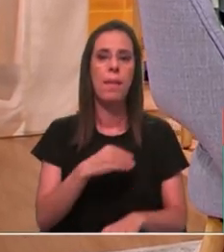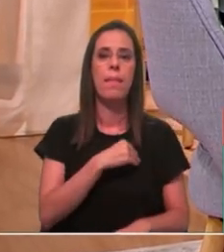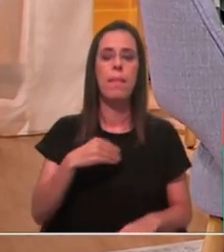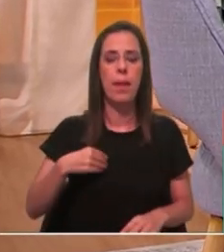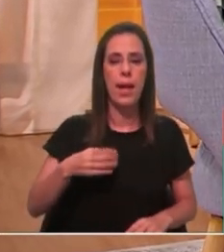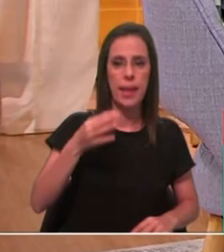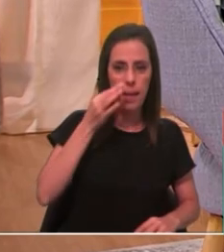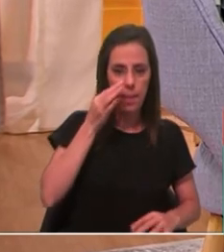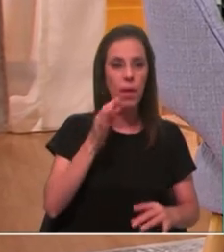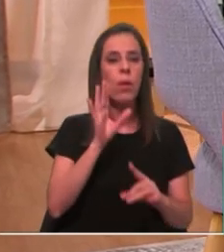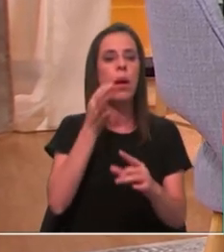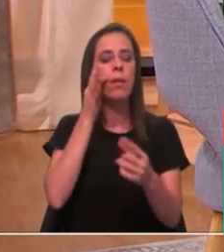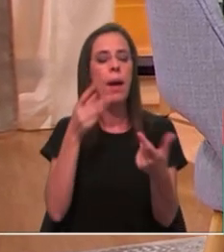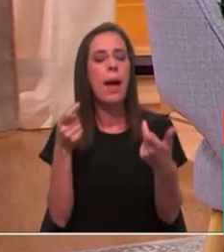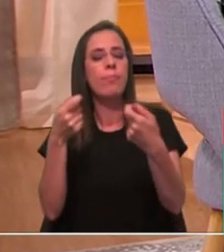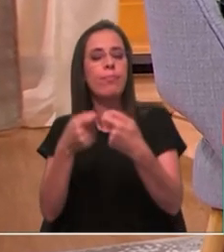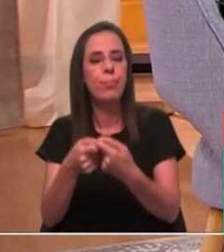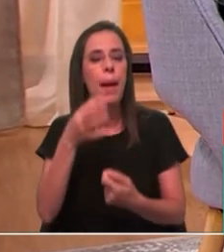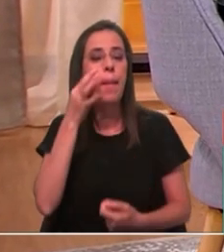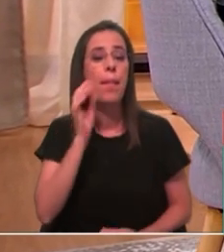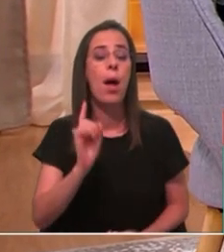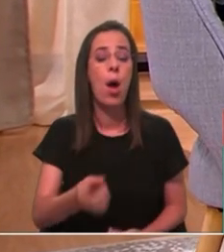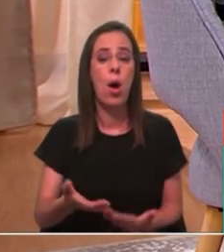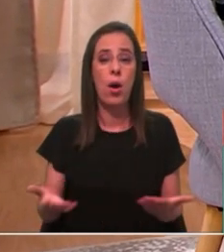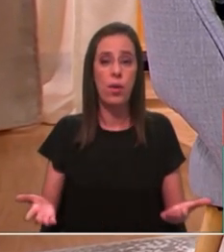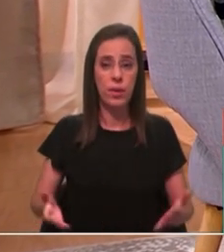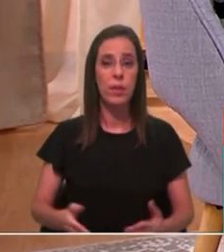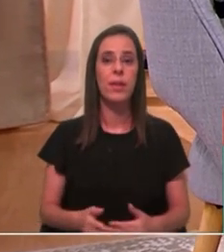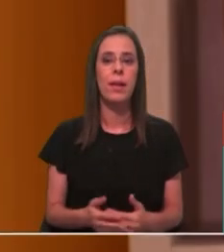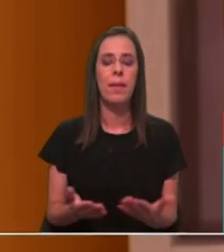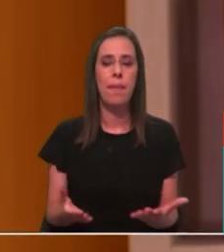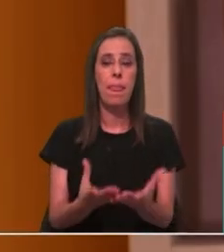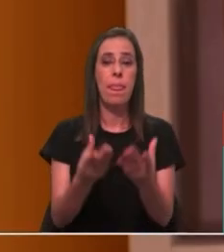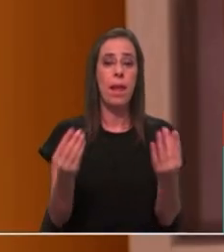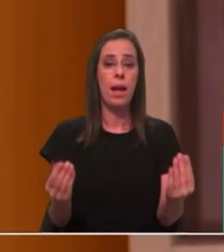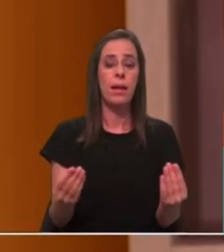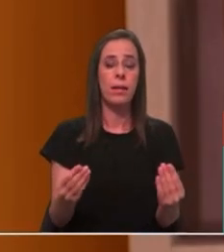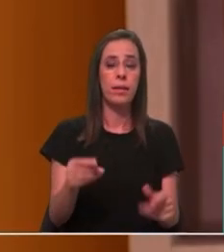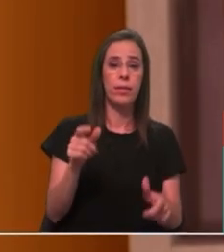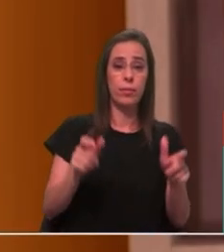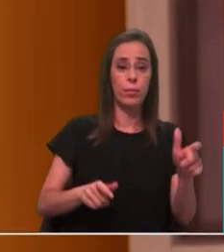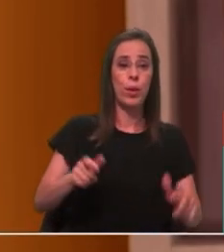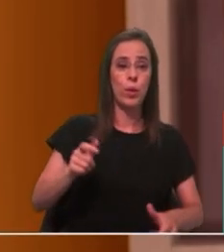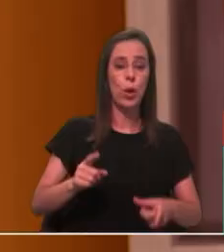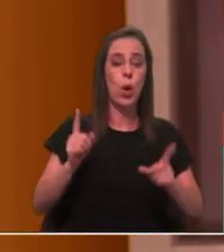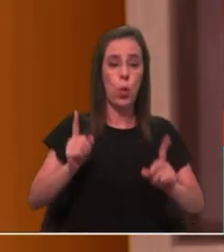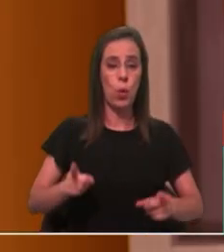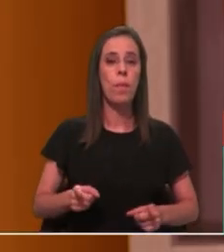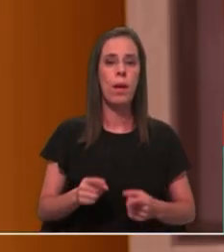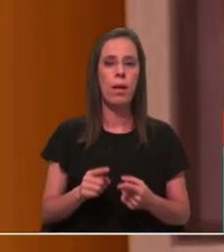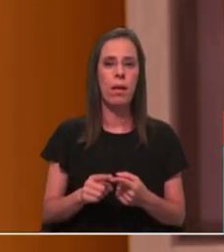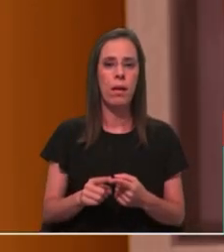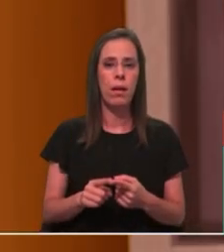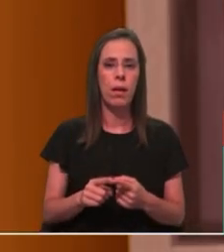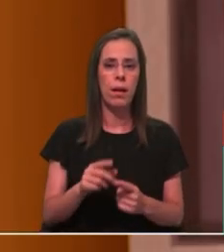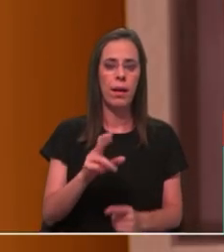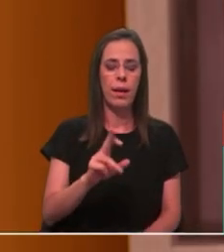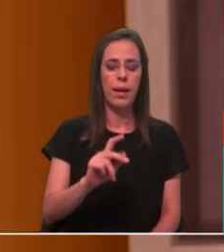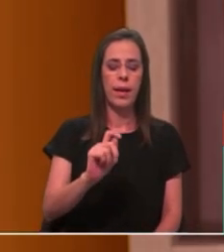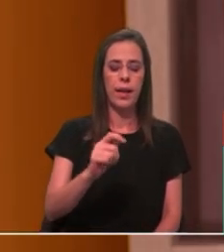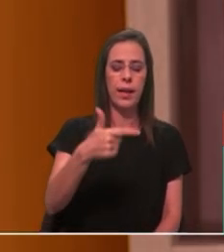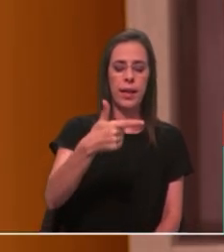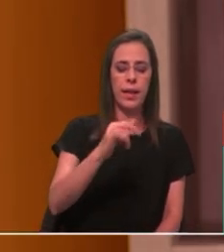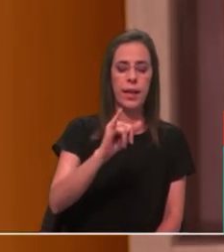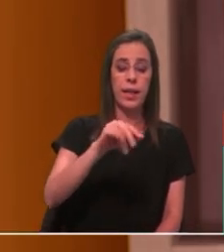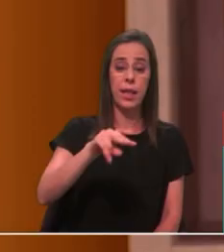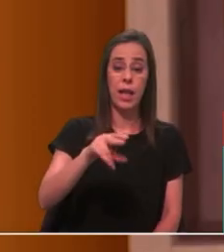dermatologista. Que é mais adequado, é mais adequado para o tipo de pele. Então, há muitas pessoas que começam a usar, por exemplo, o retinol. Vou dar o